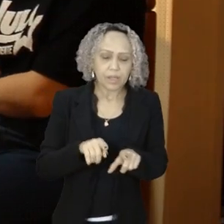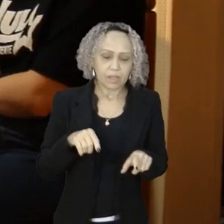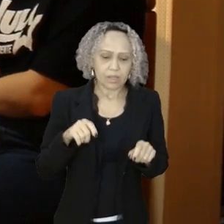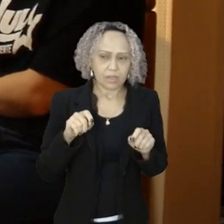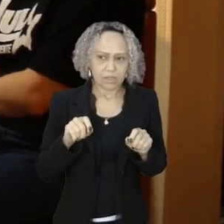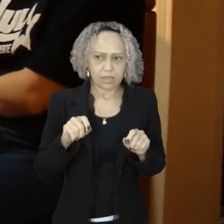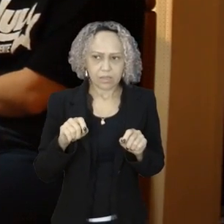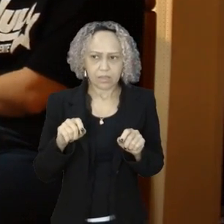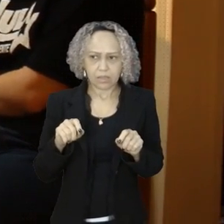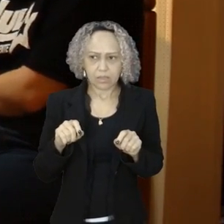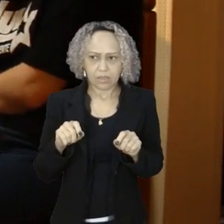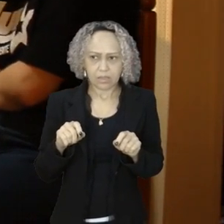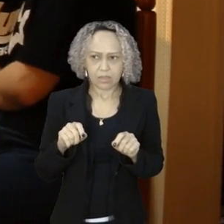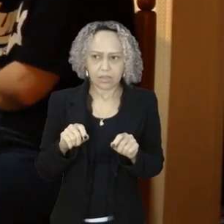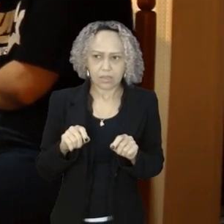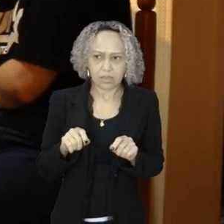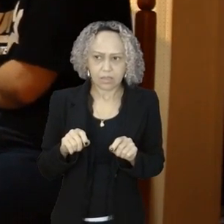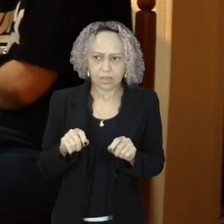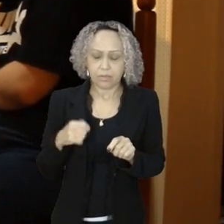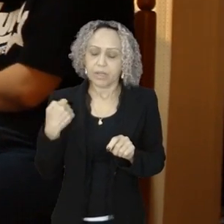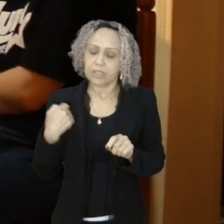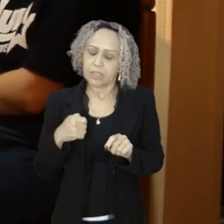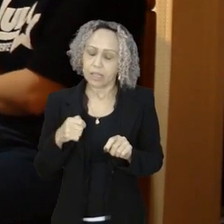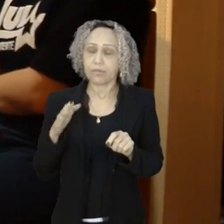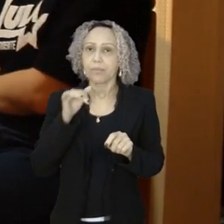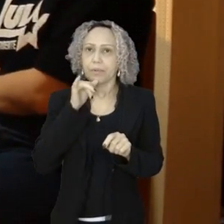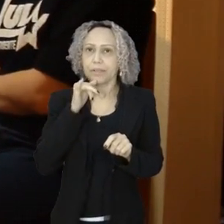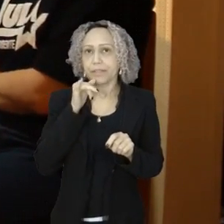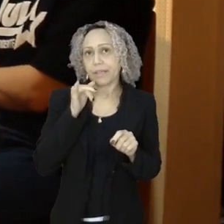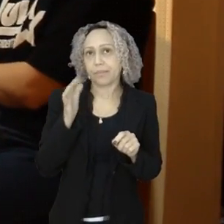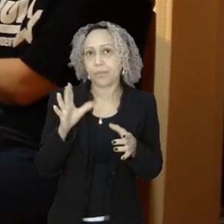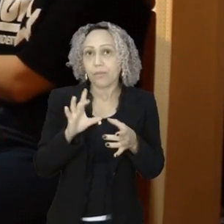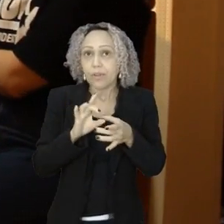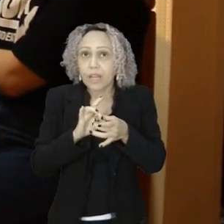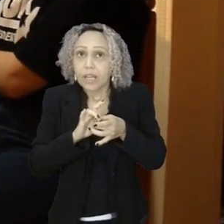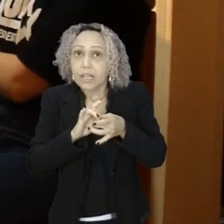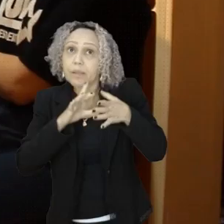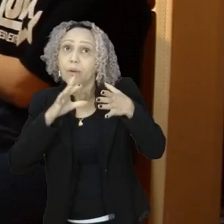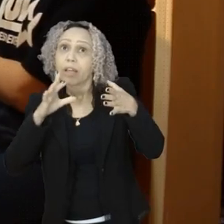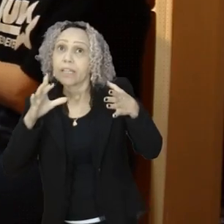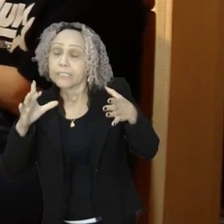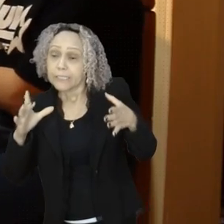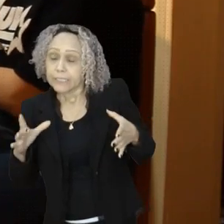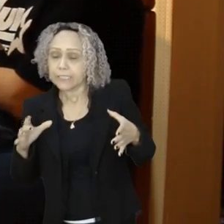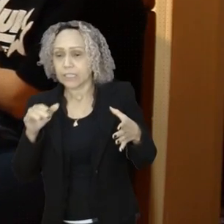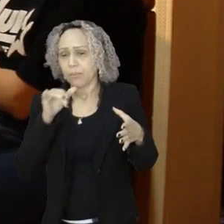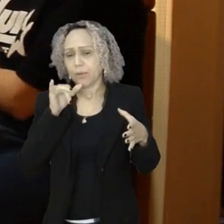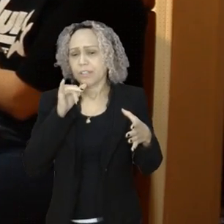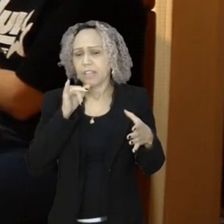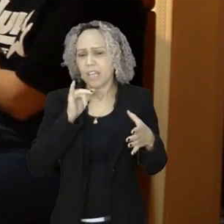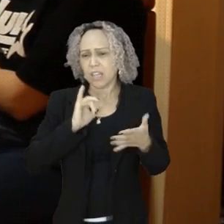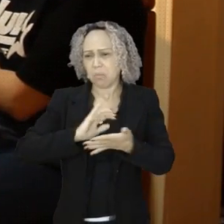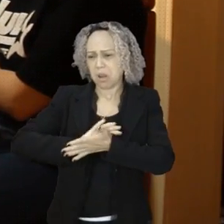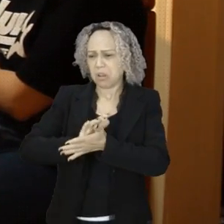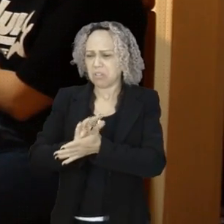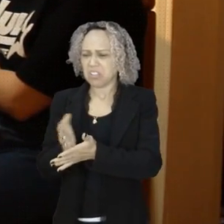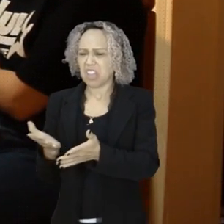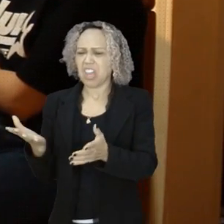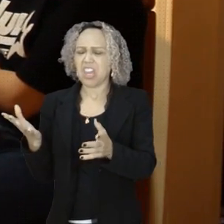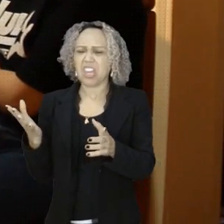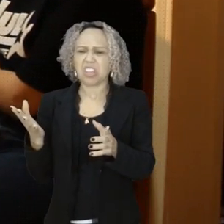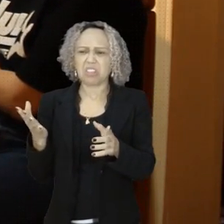uma quebra das coisas de gênero e de preconceito daqui e dali, né? Essas coisas começaram também